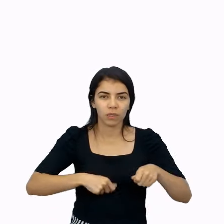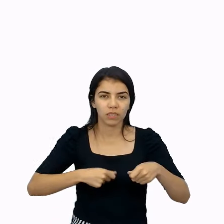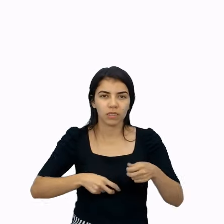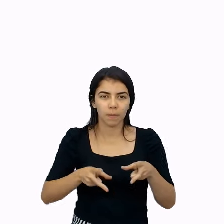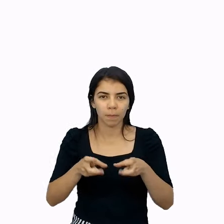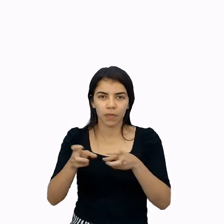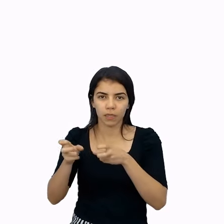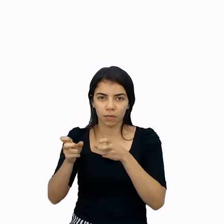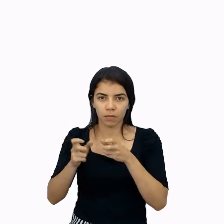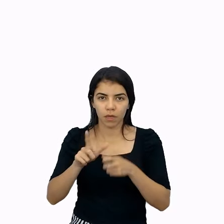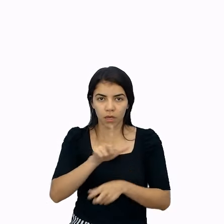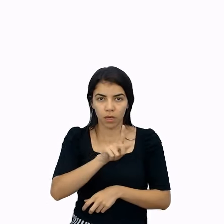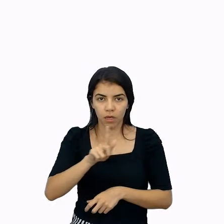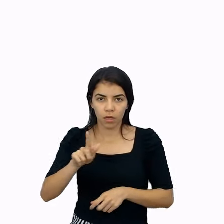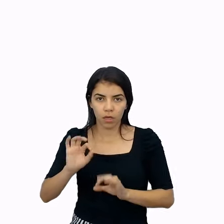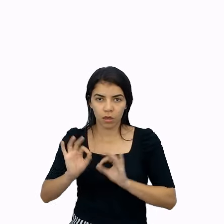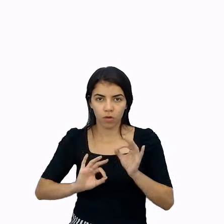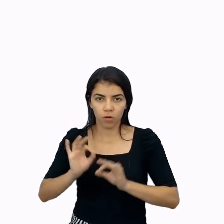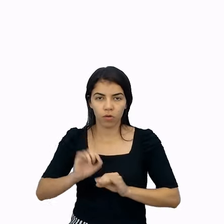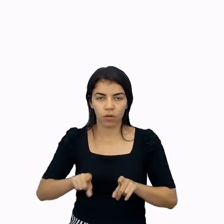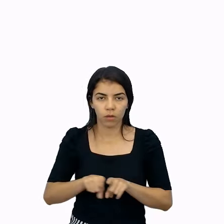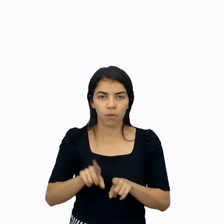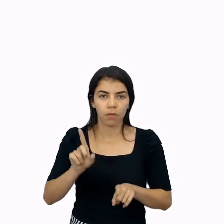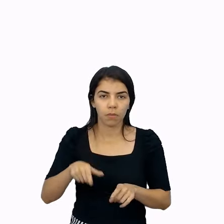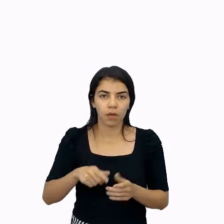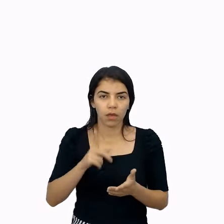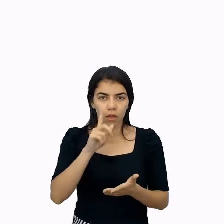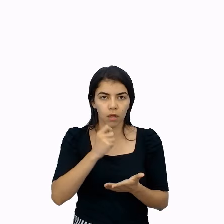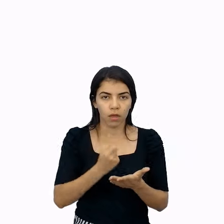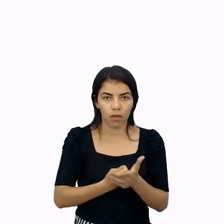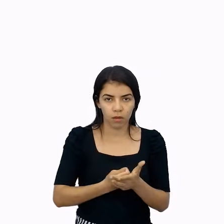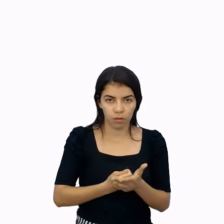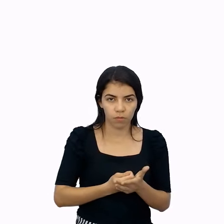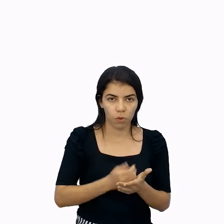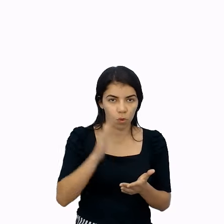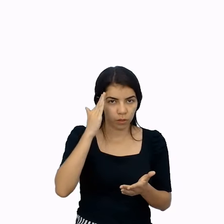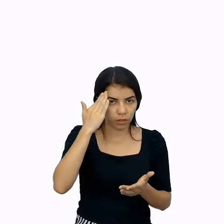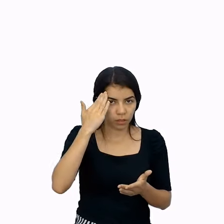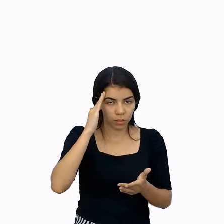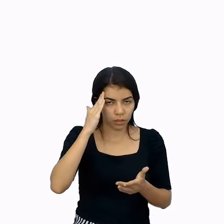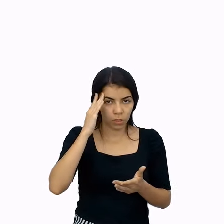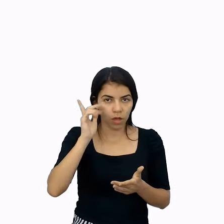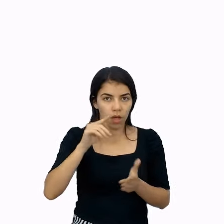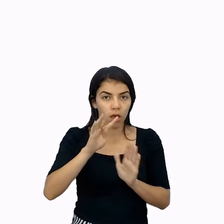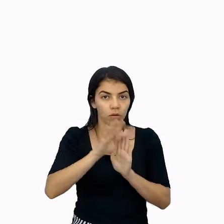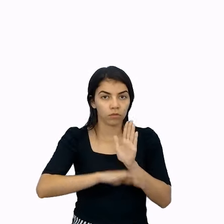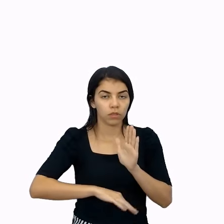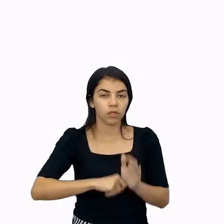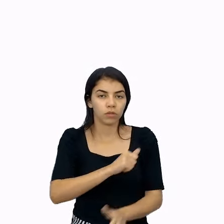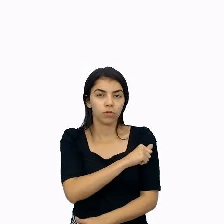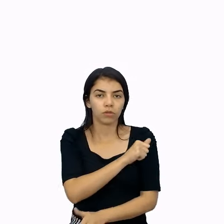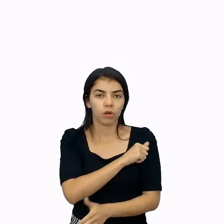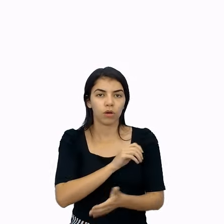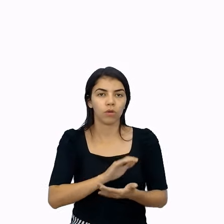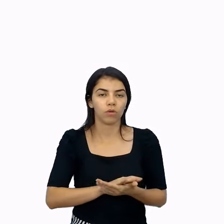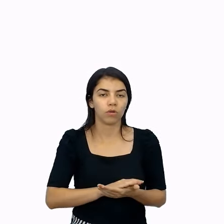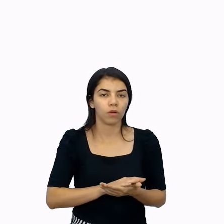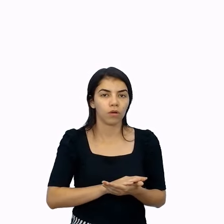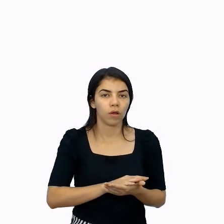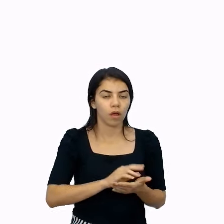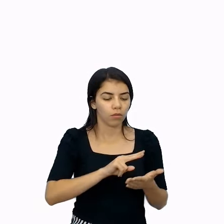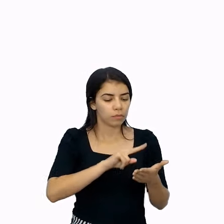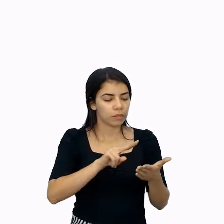elementos linguísticos utilizados para assegurar a questão da coesão. Então, há um texto onde os estudantes irão ali, de certa